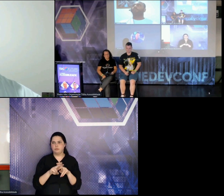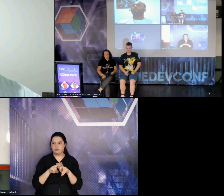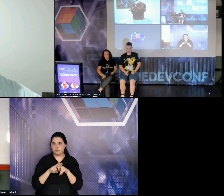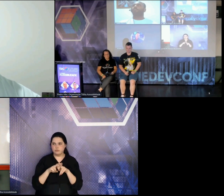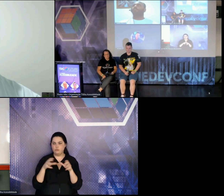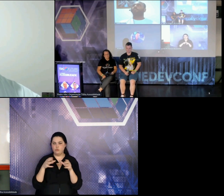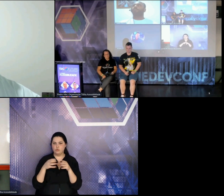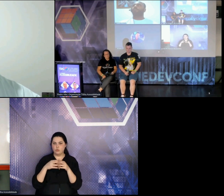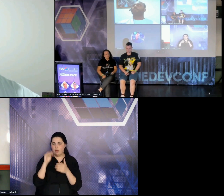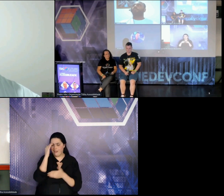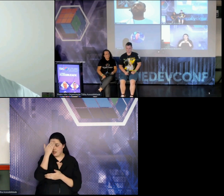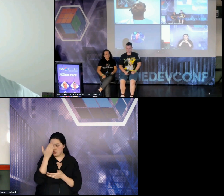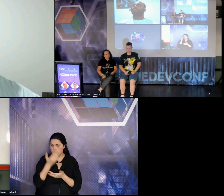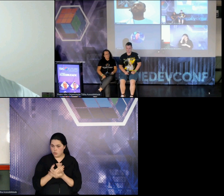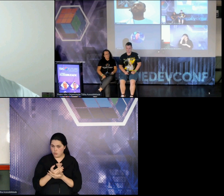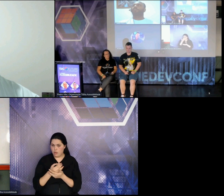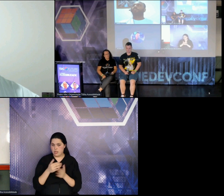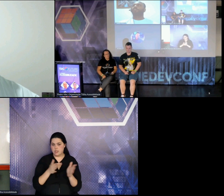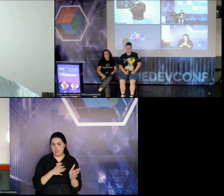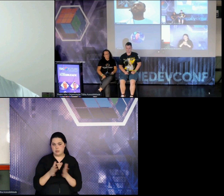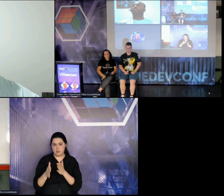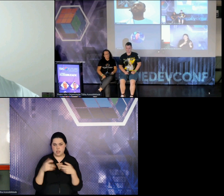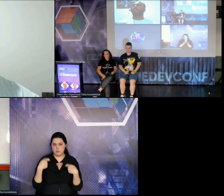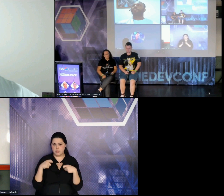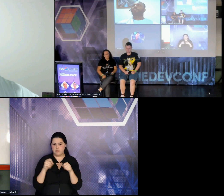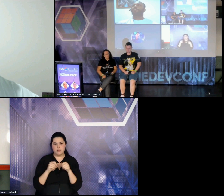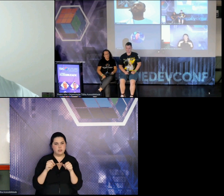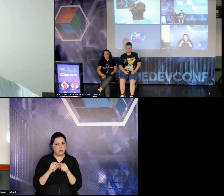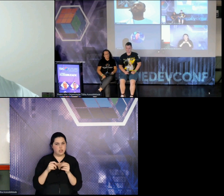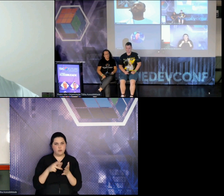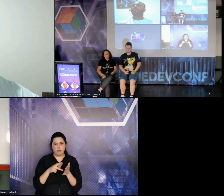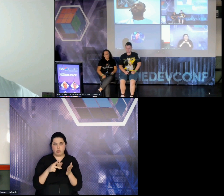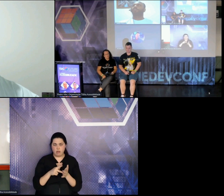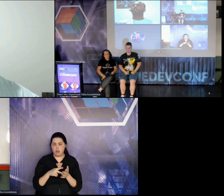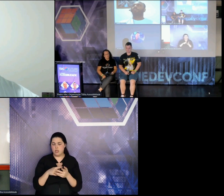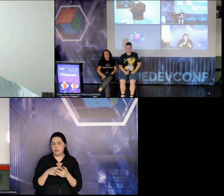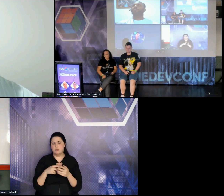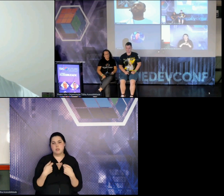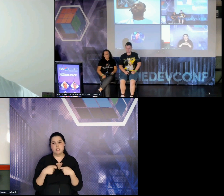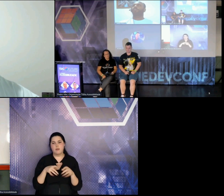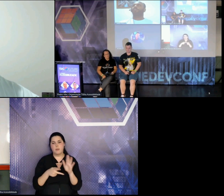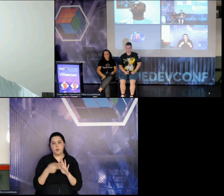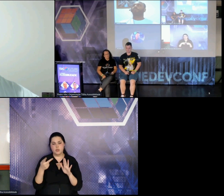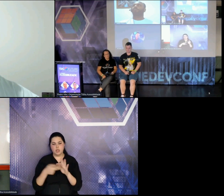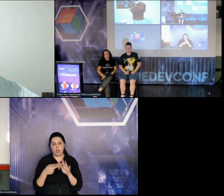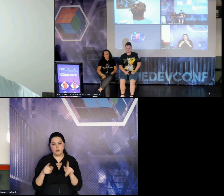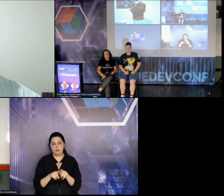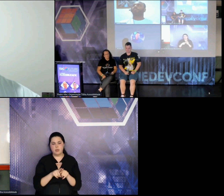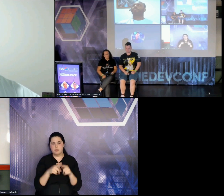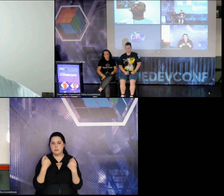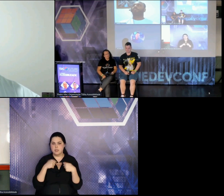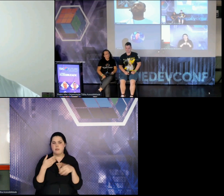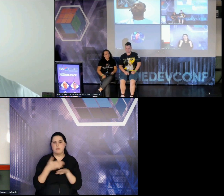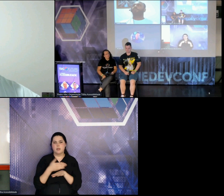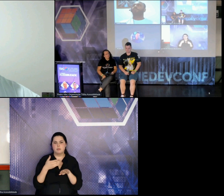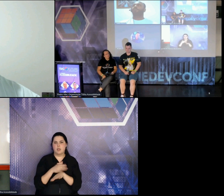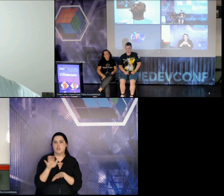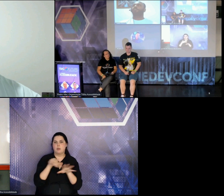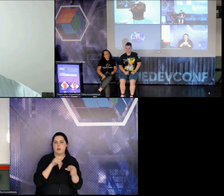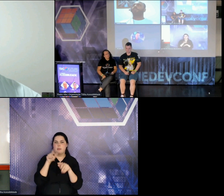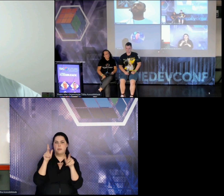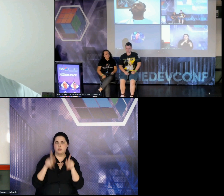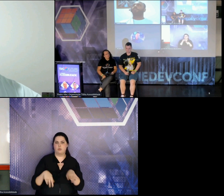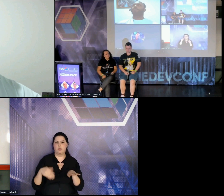time acreditou que a acessibilidade realmente é algo que precisa ter nos projetos, a gente precisa envolver as pessoas, né?